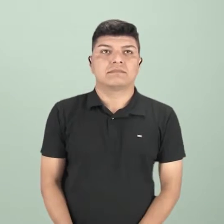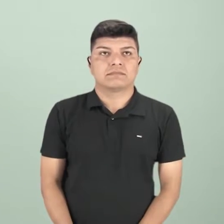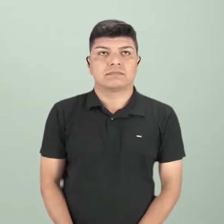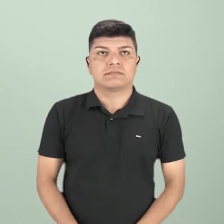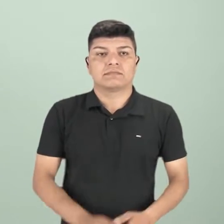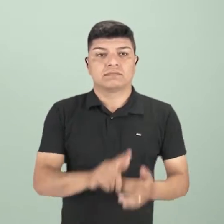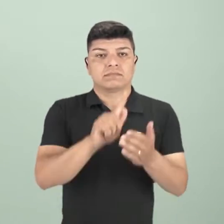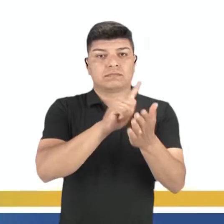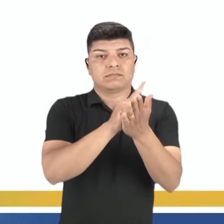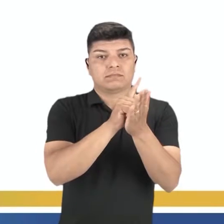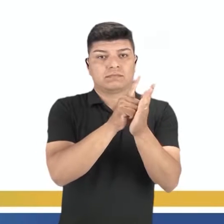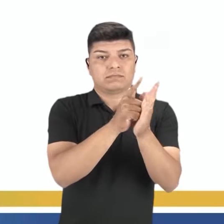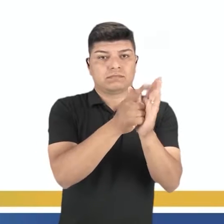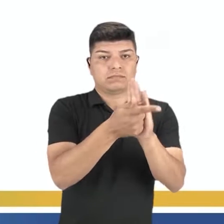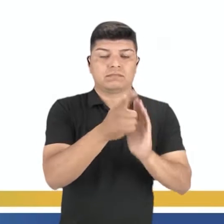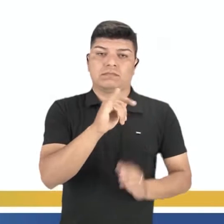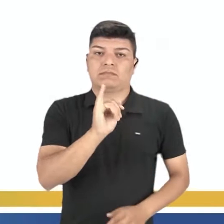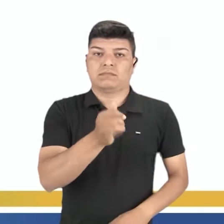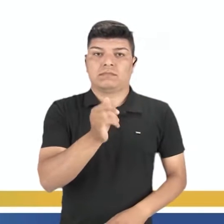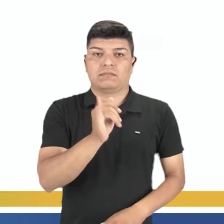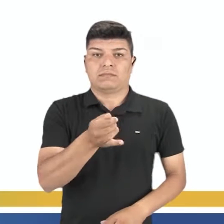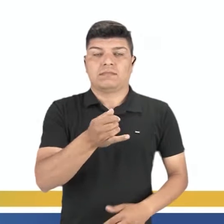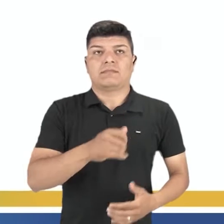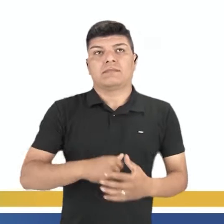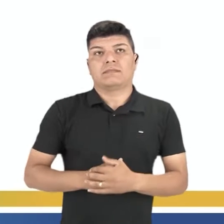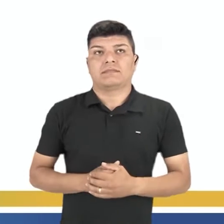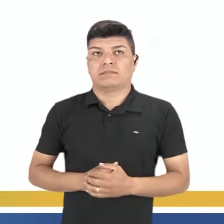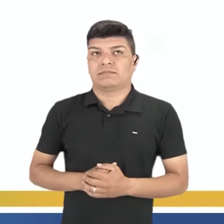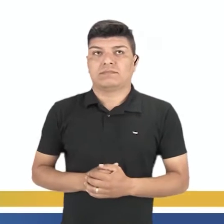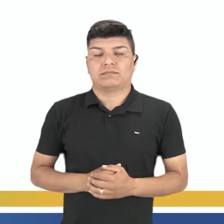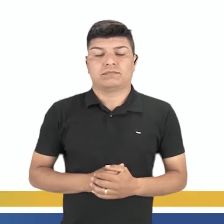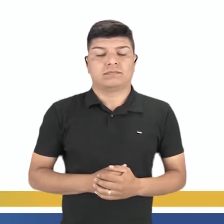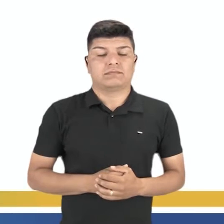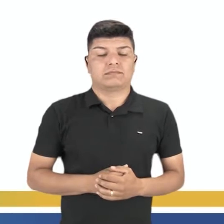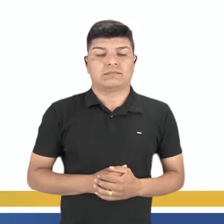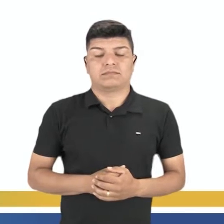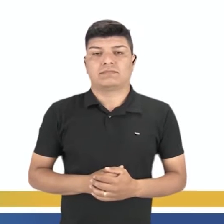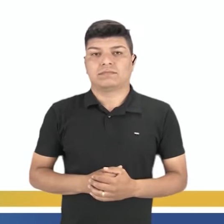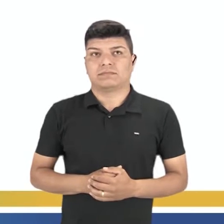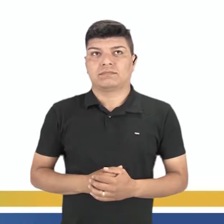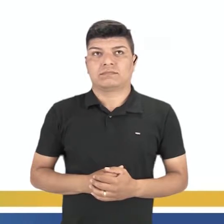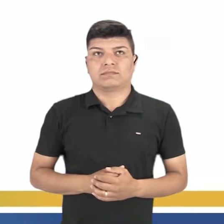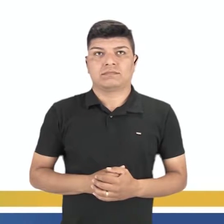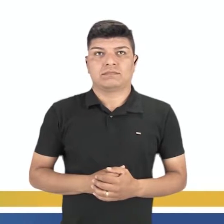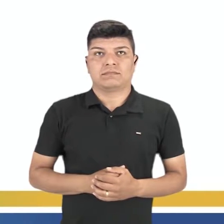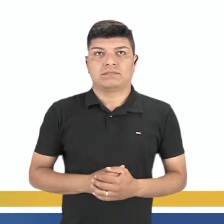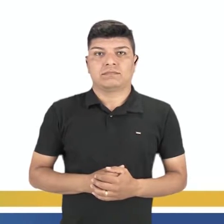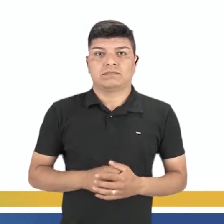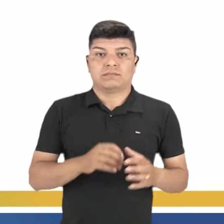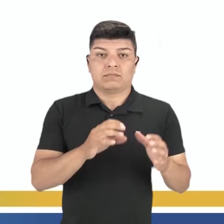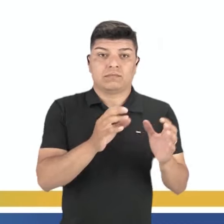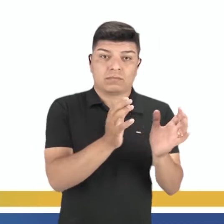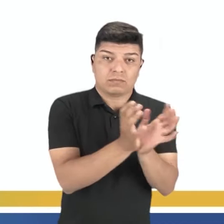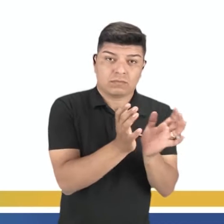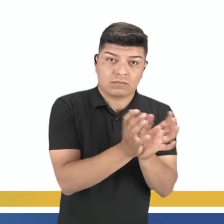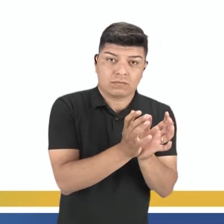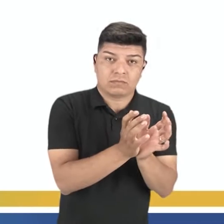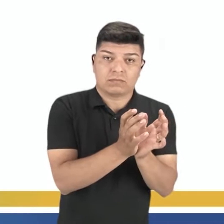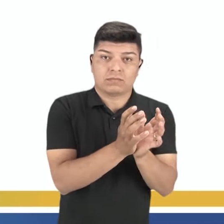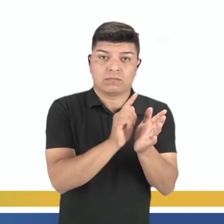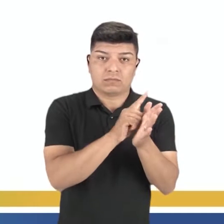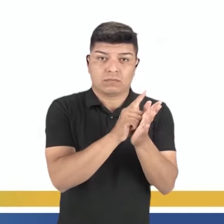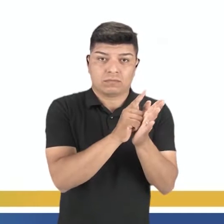o gênero narrativo, ele vem de um conjunto